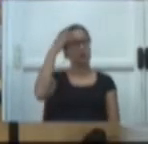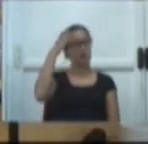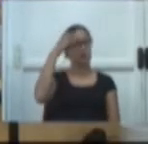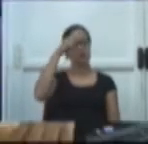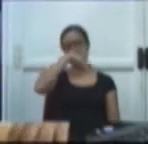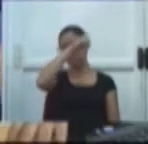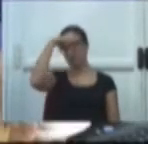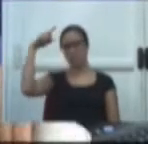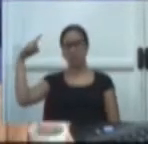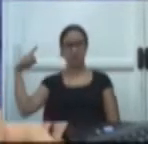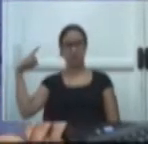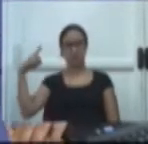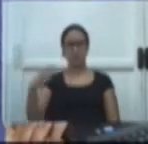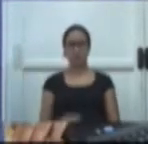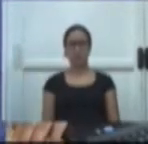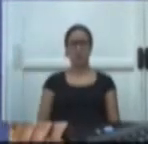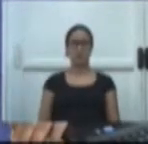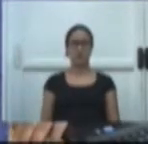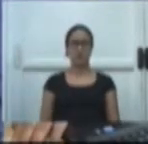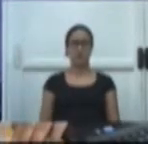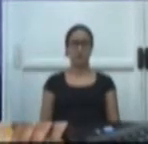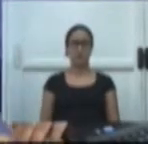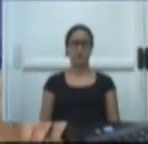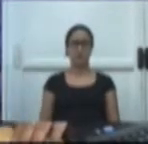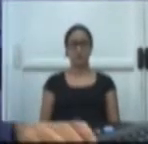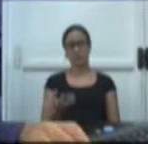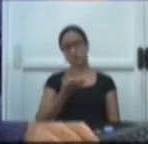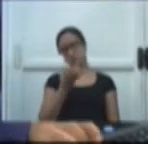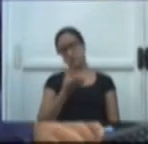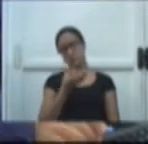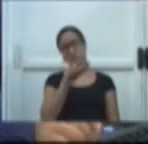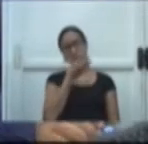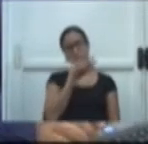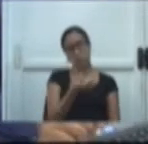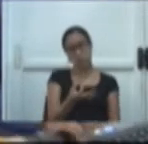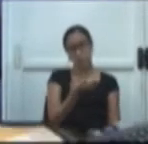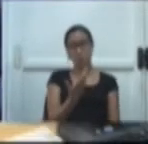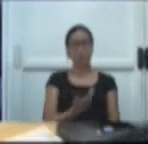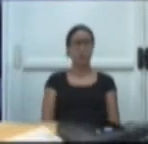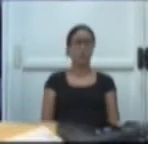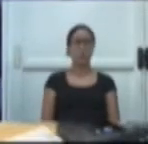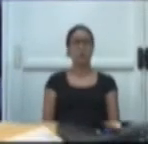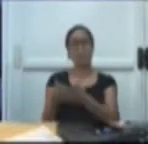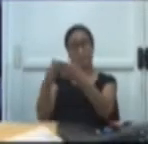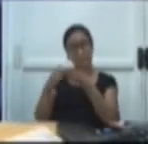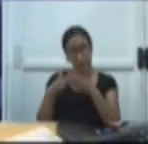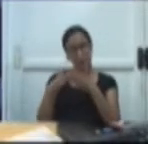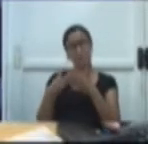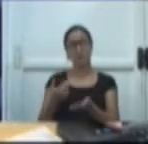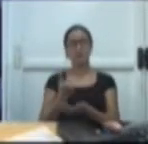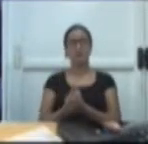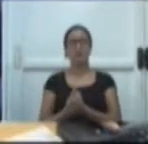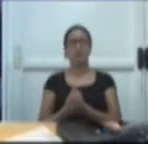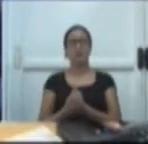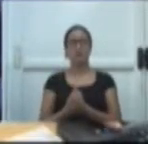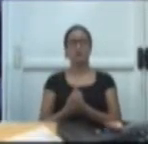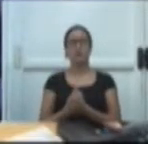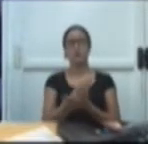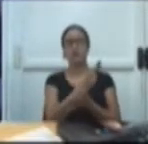vereadora e doutora Mayra Costa. Eu queria sugerir ou requisitar que fosse adiantados os